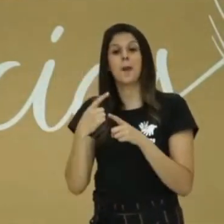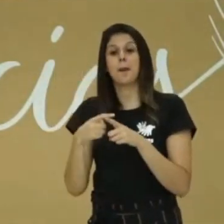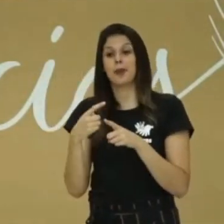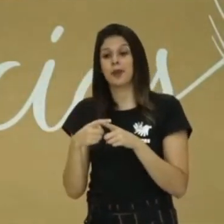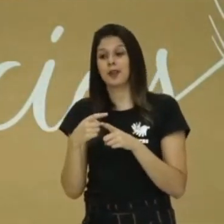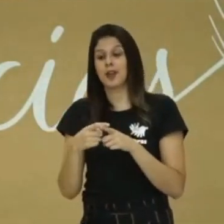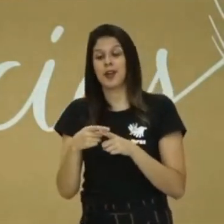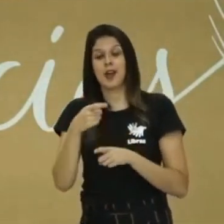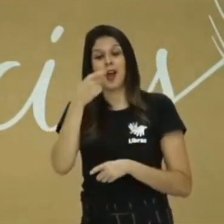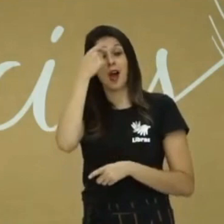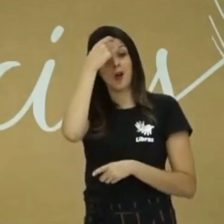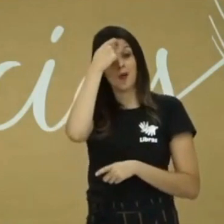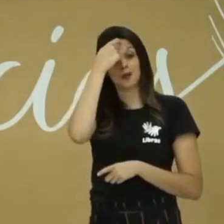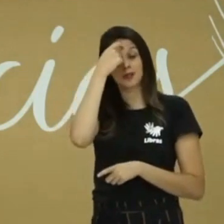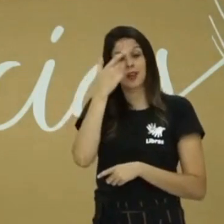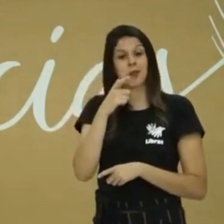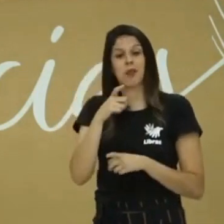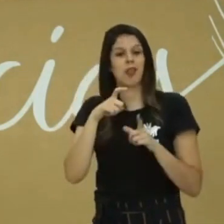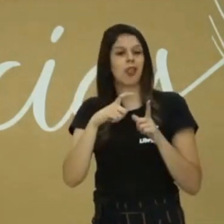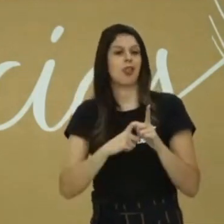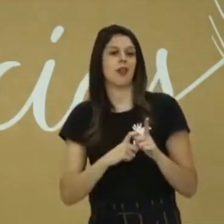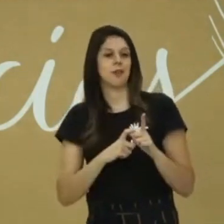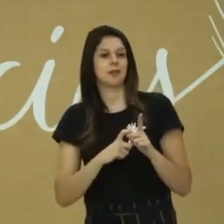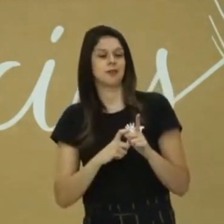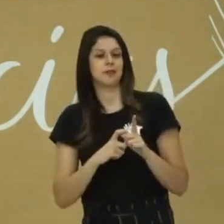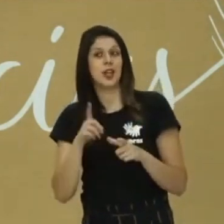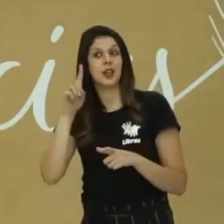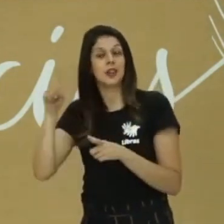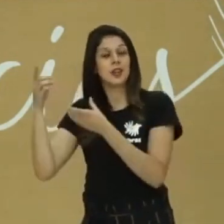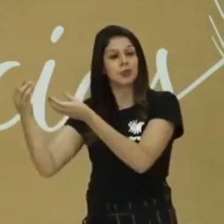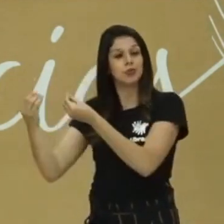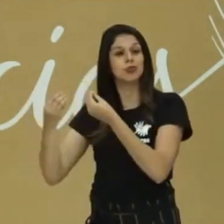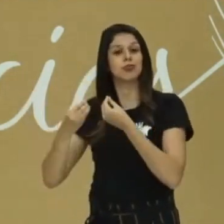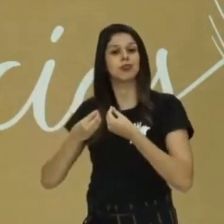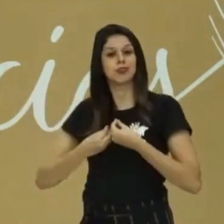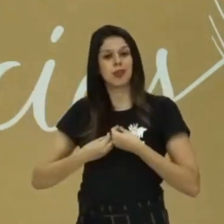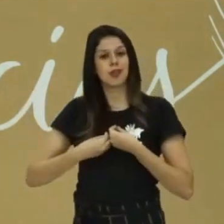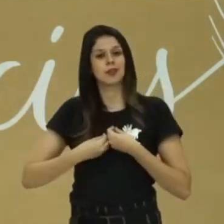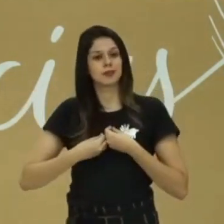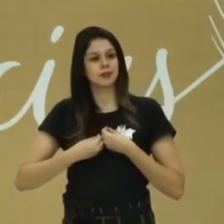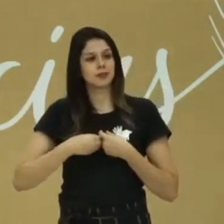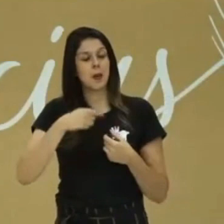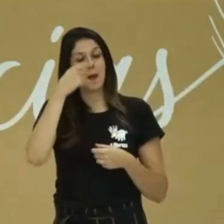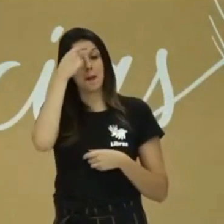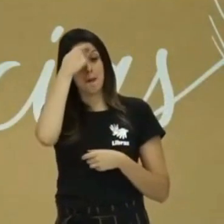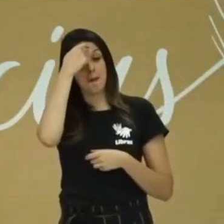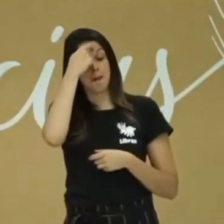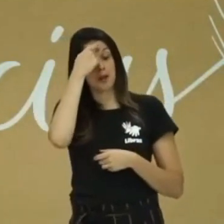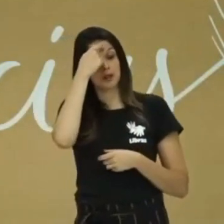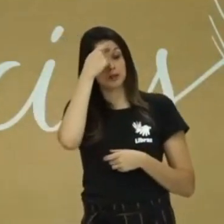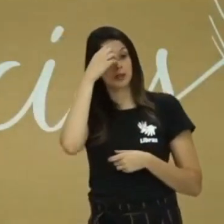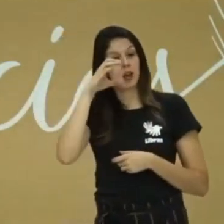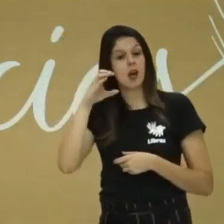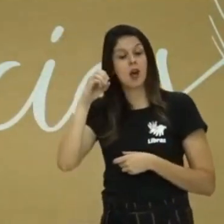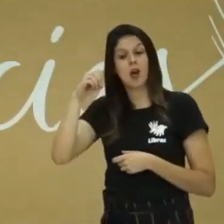consciência independente a sua consciência é algo dado por Deus ela pode ser caracterizada mas ela